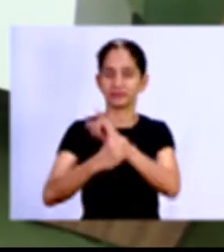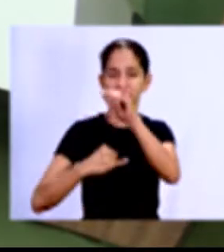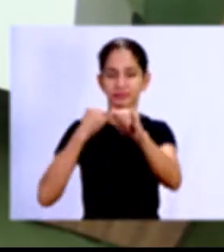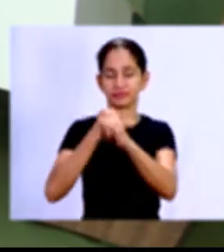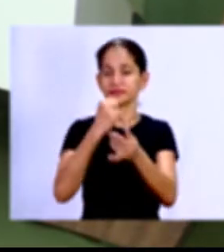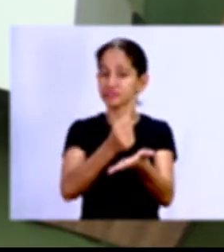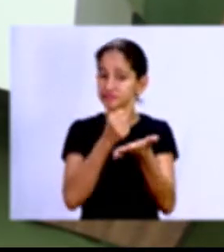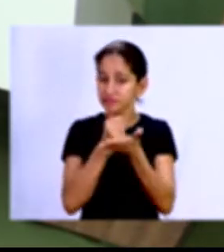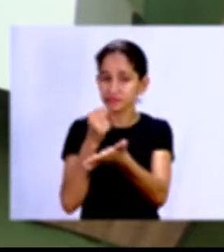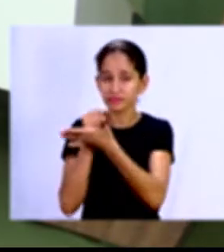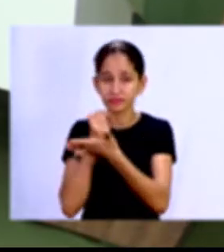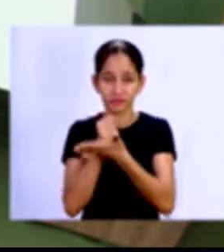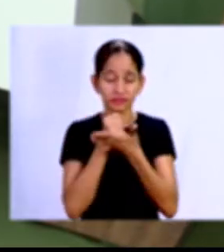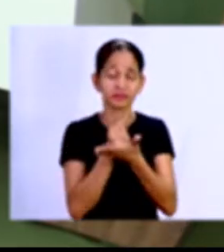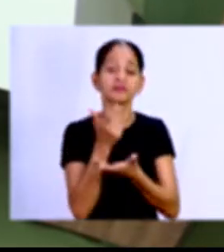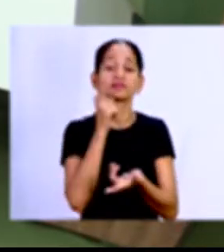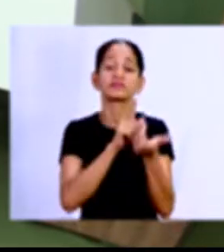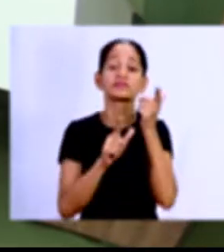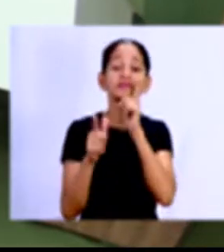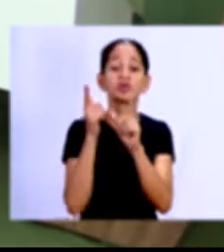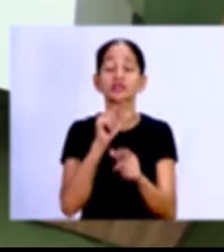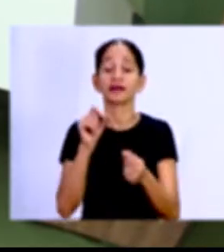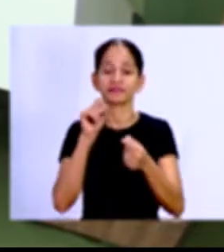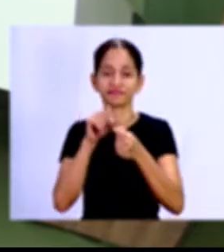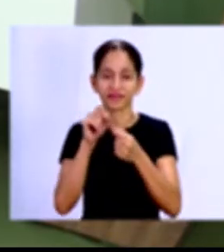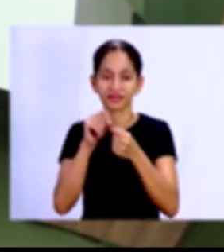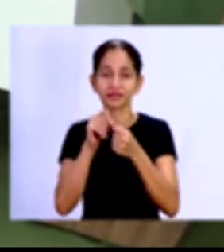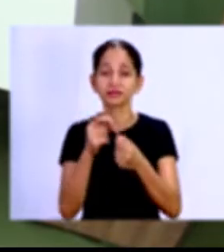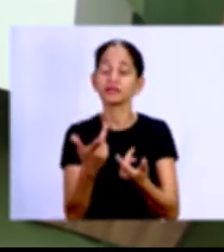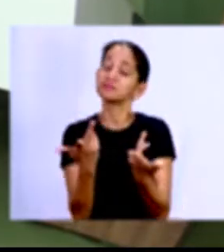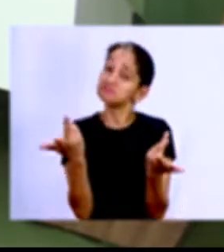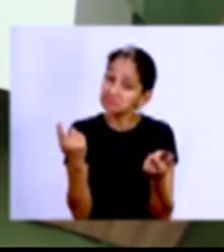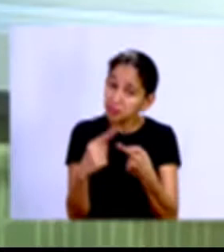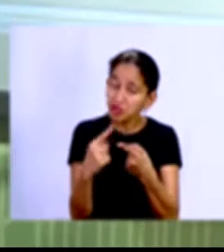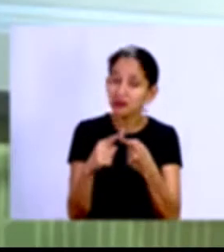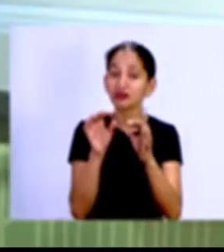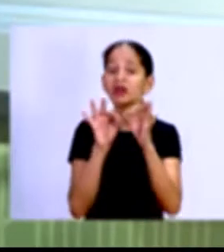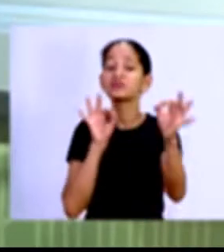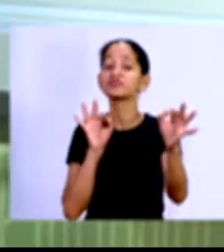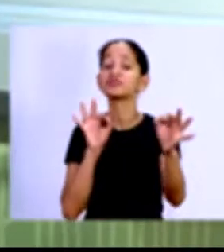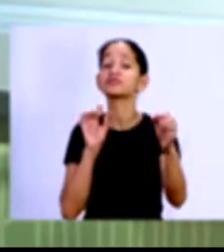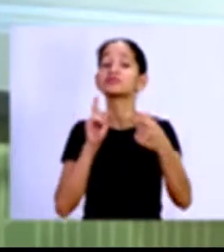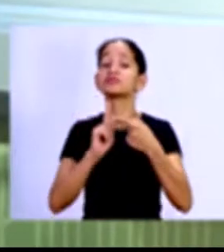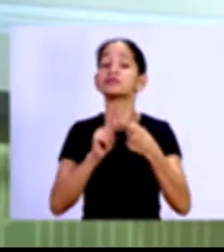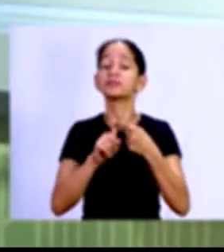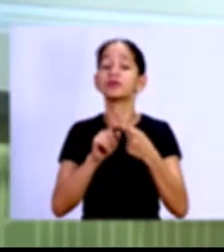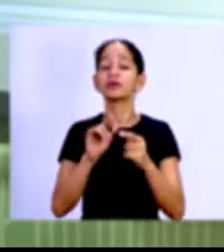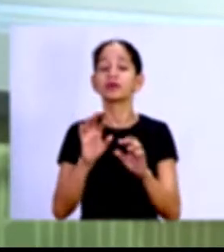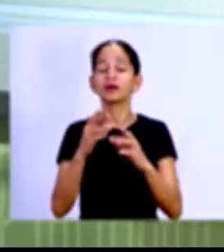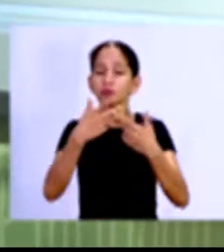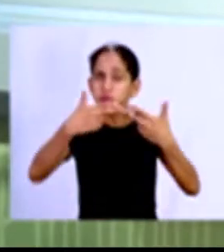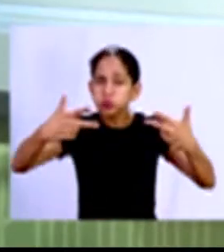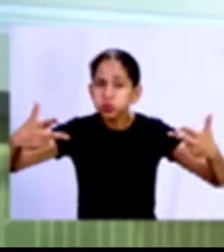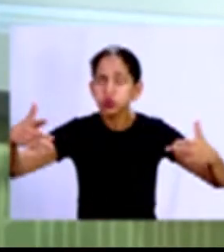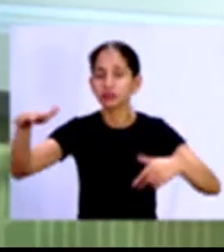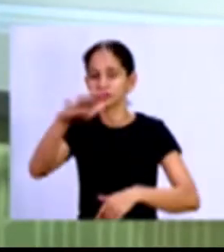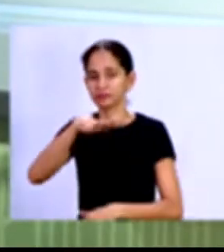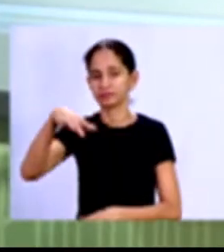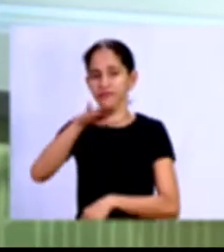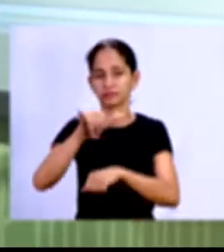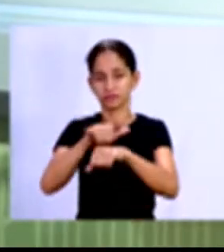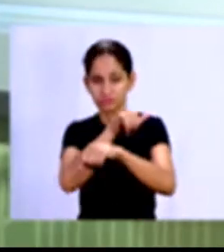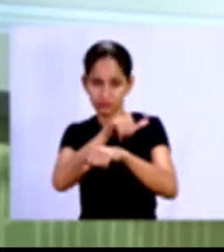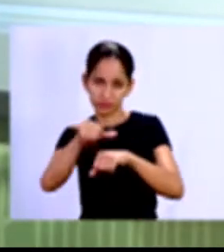que as tecnologias da informação e da comunicação nos oferecem em um curso à distância. Além disso, né, o que